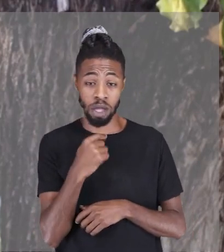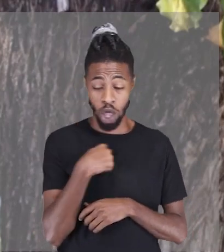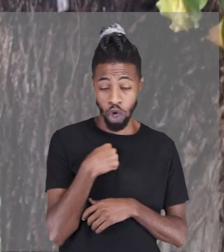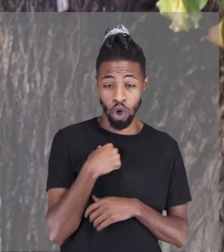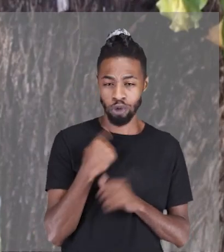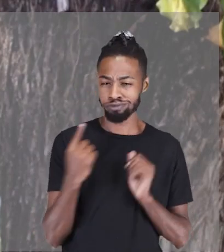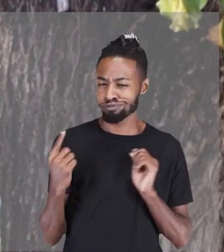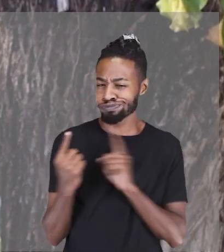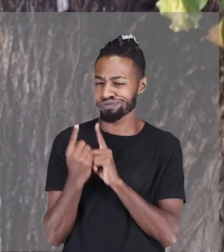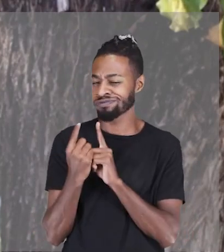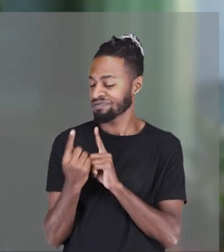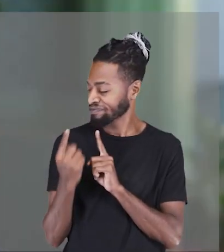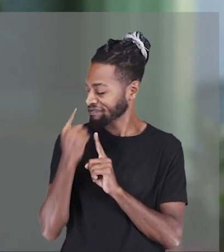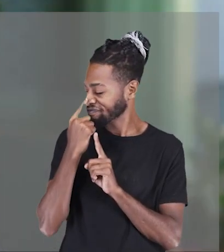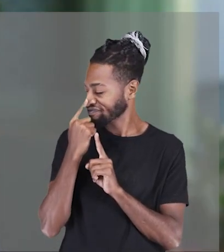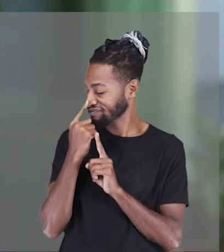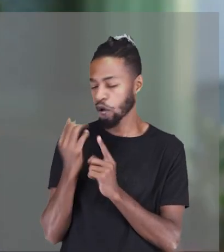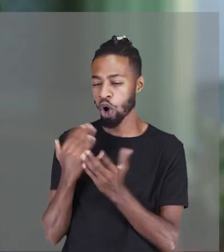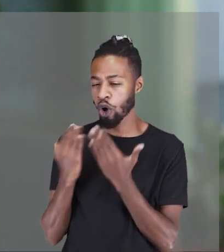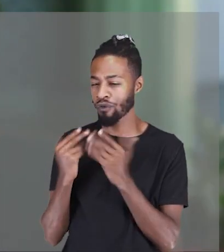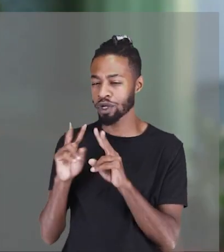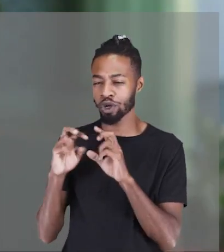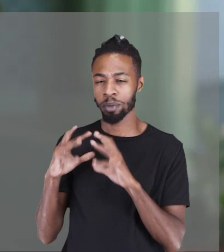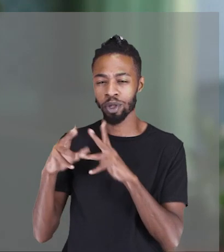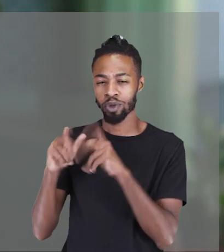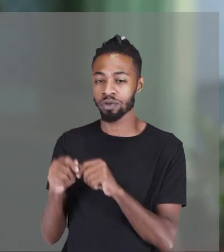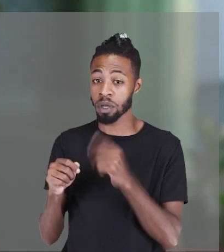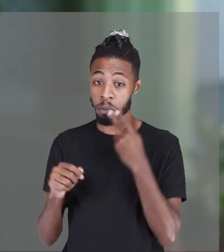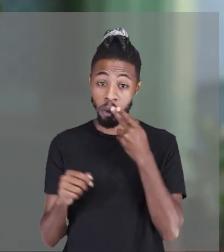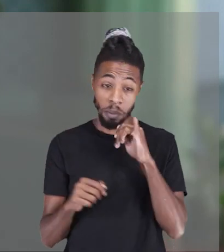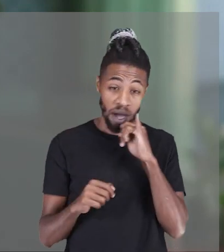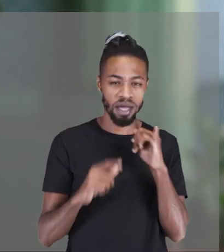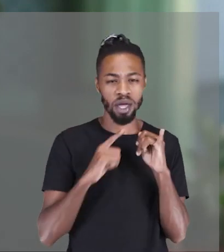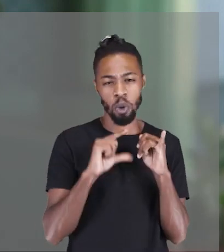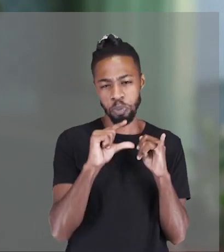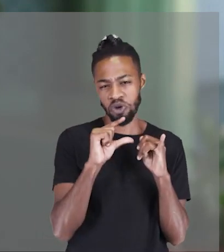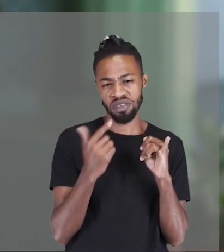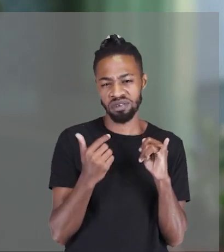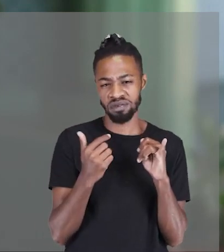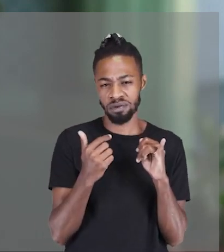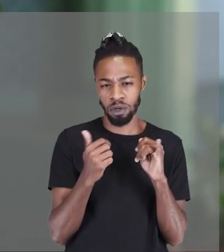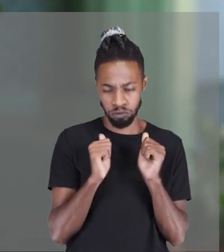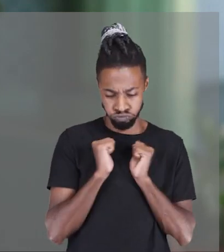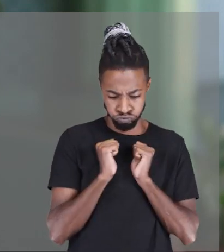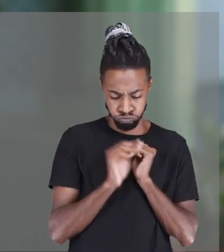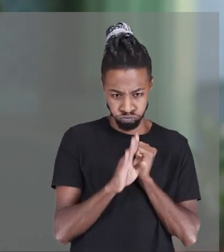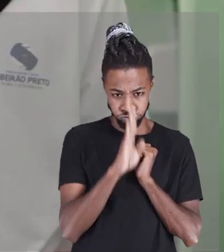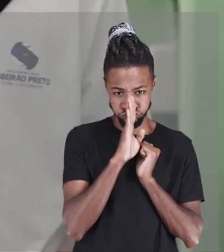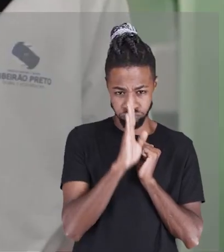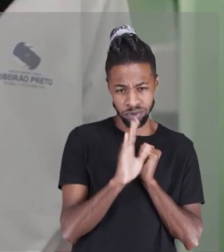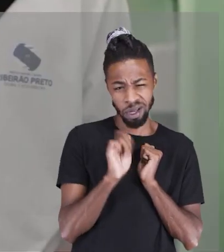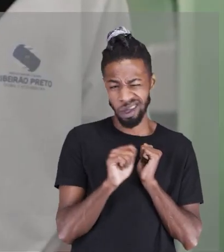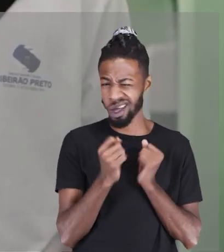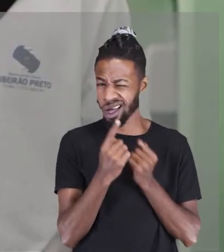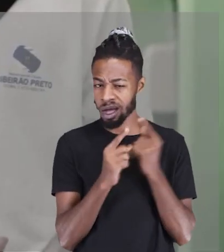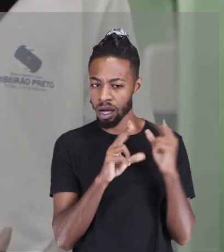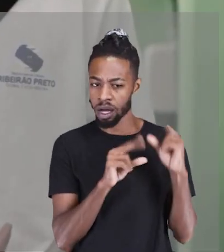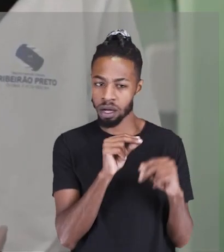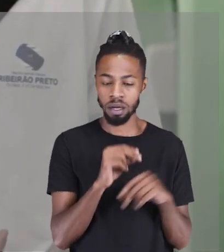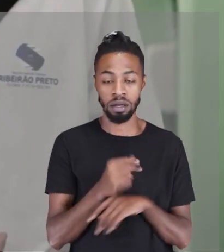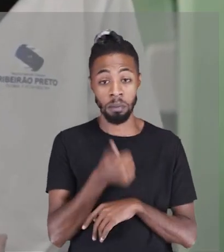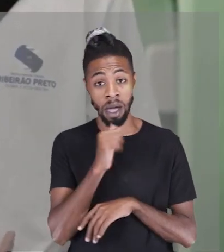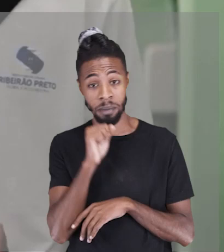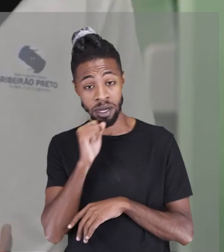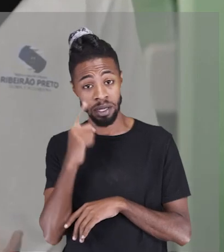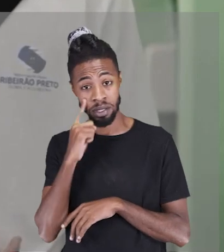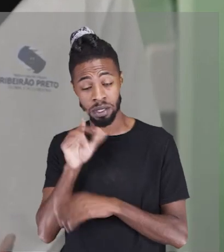gente conversa sobre tudo. E o meu pai é um pouco mais fechado, mas eu ainda consigo conversar com ele ainda. Quando a minha mãe sai, eu